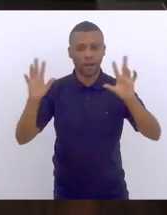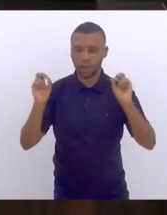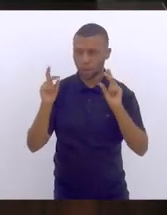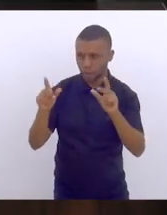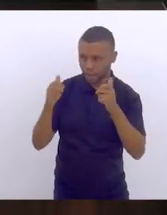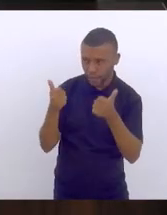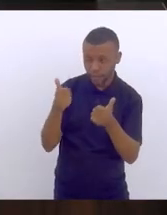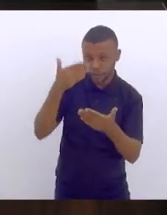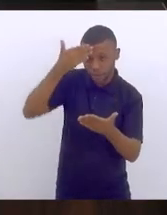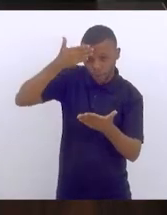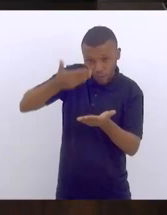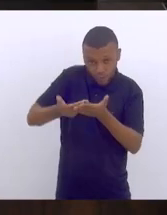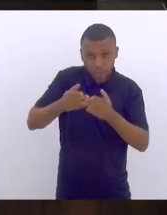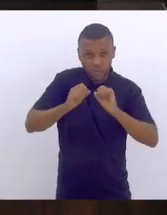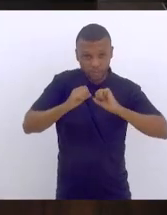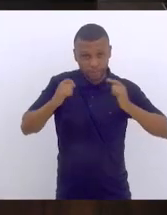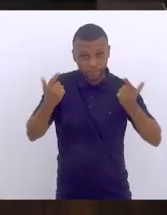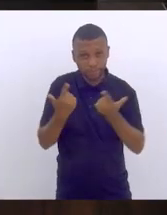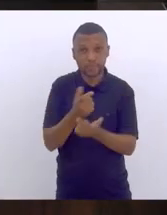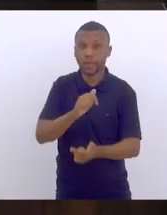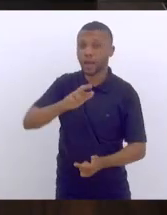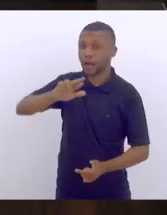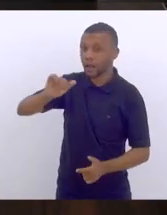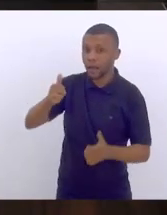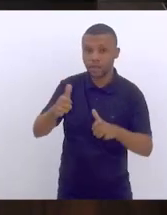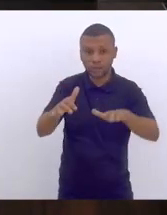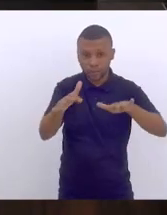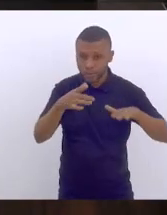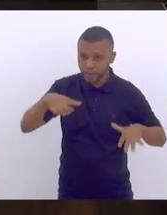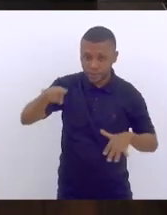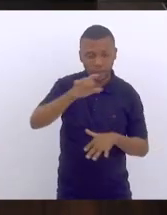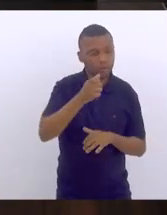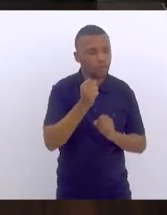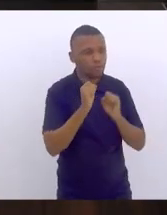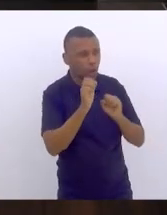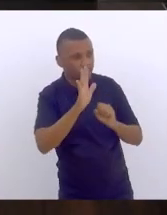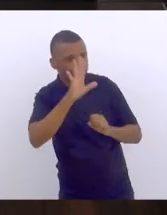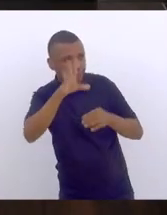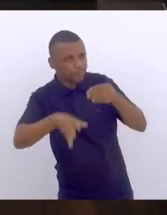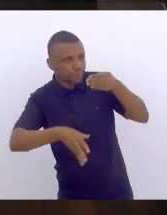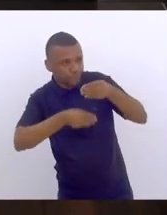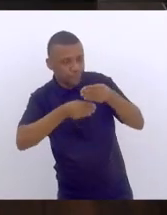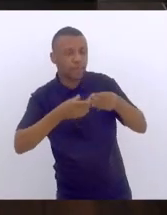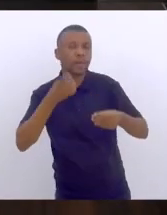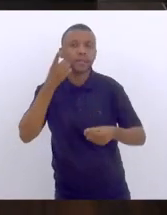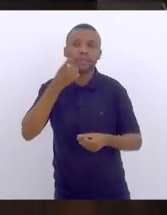Confia no parlamento que vocês vão ter. Posso complementar, presidente? Deputado,